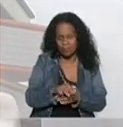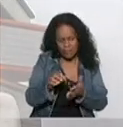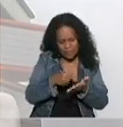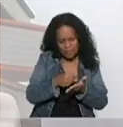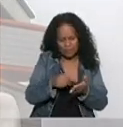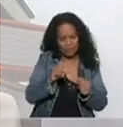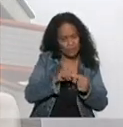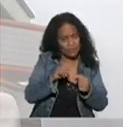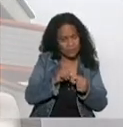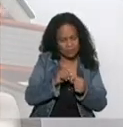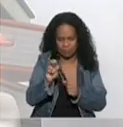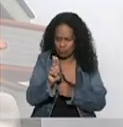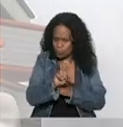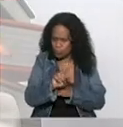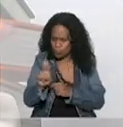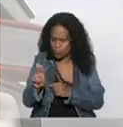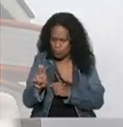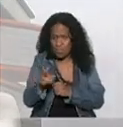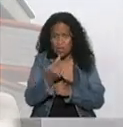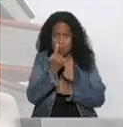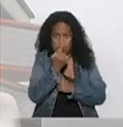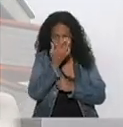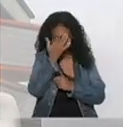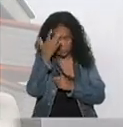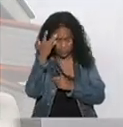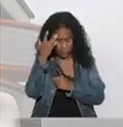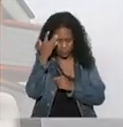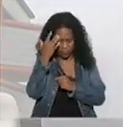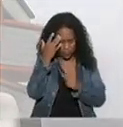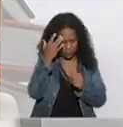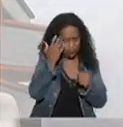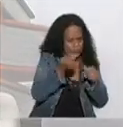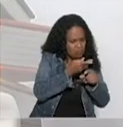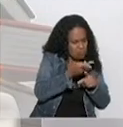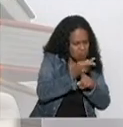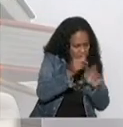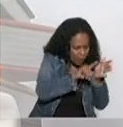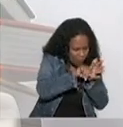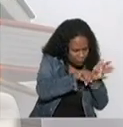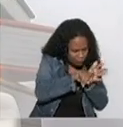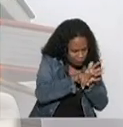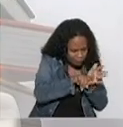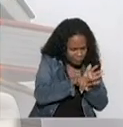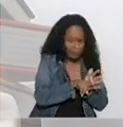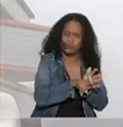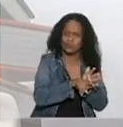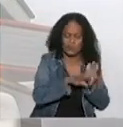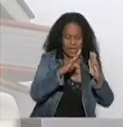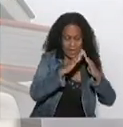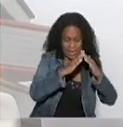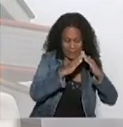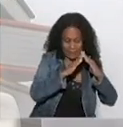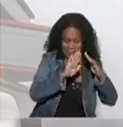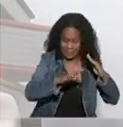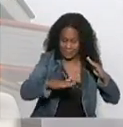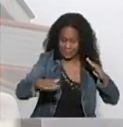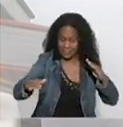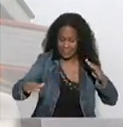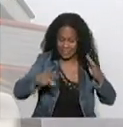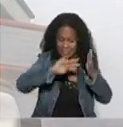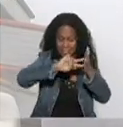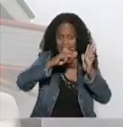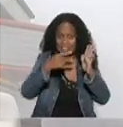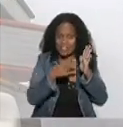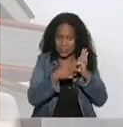era Ogamitá. É Ogamitá. E aí ficou. E aí foi meio uma revolução no Grajaú. As pessoas batiam lá e